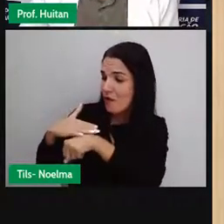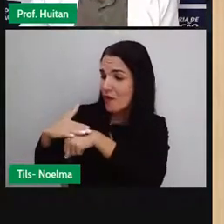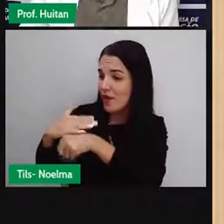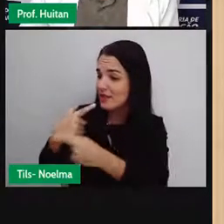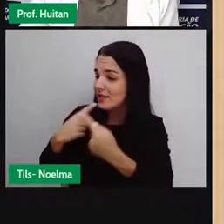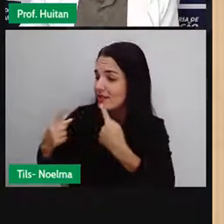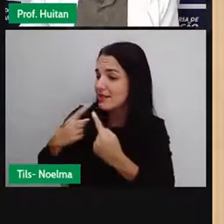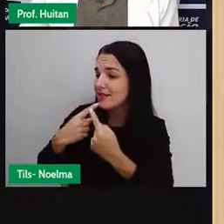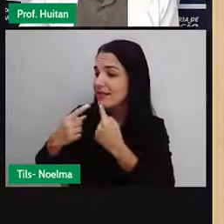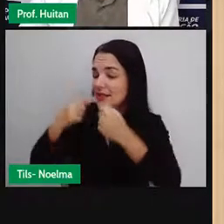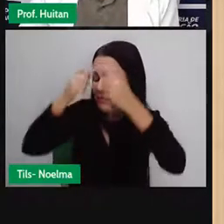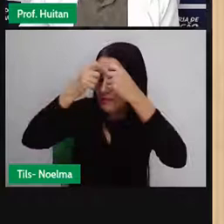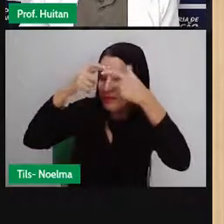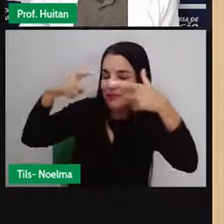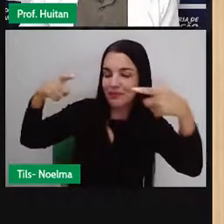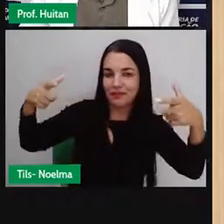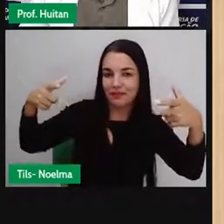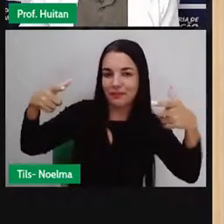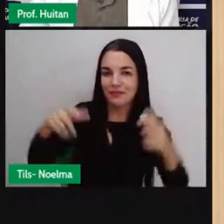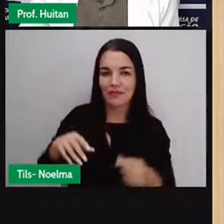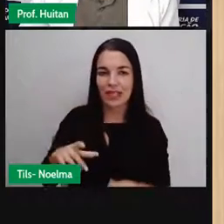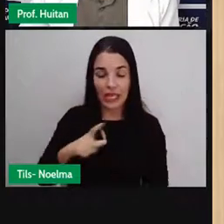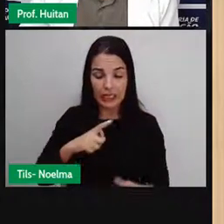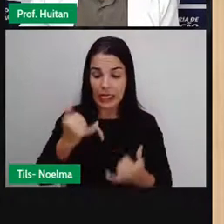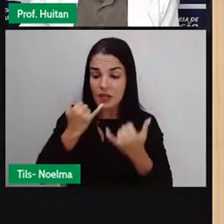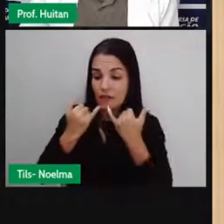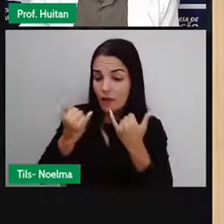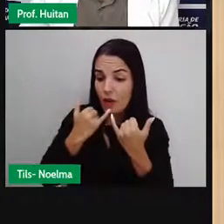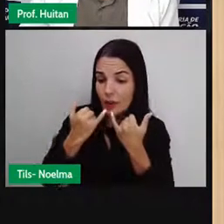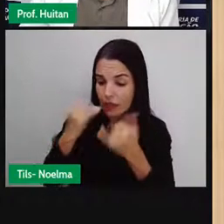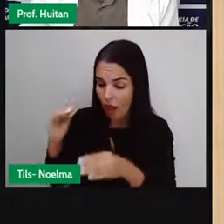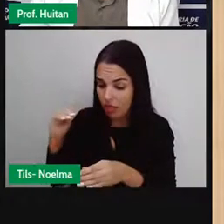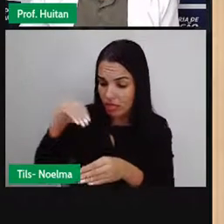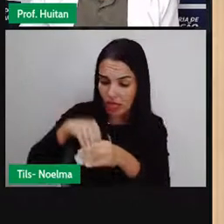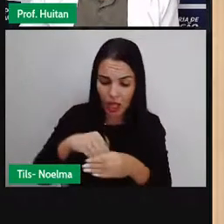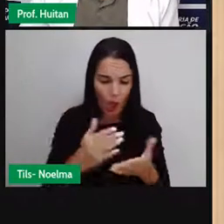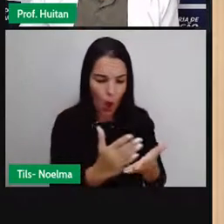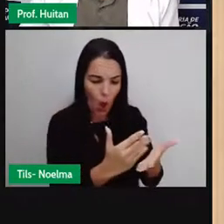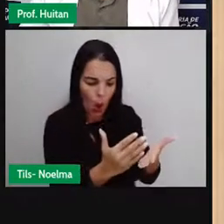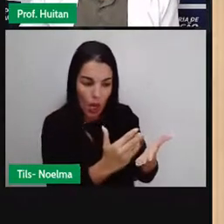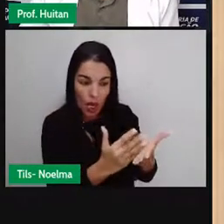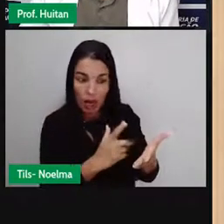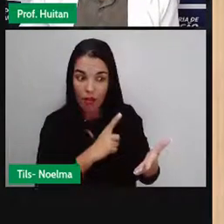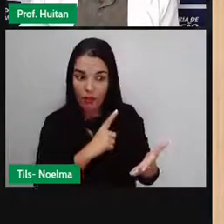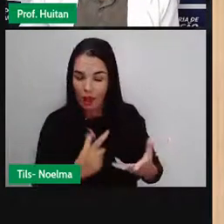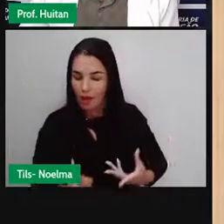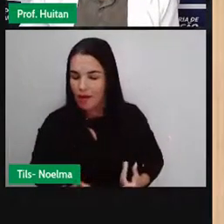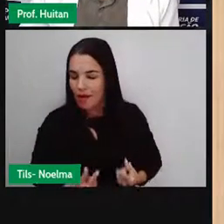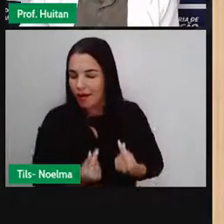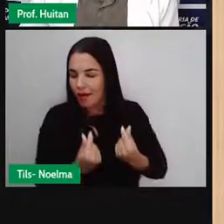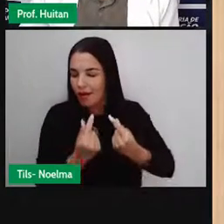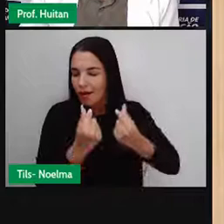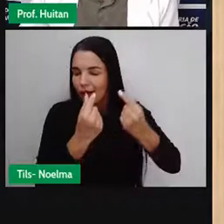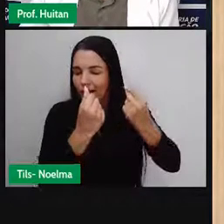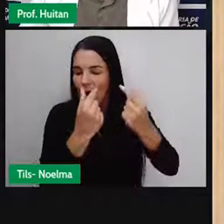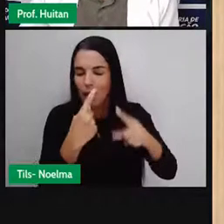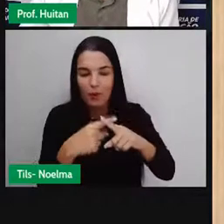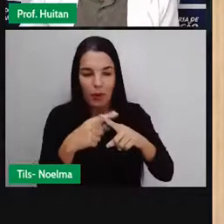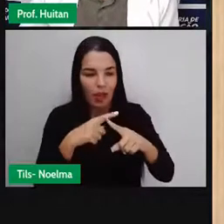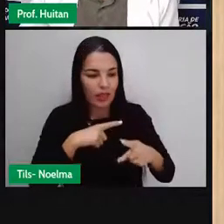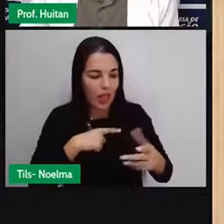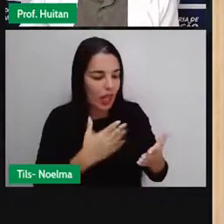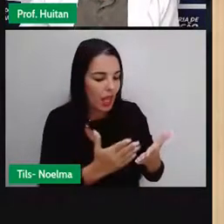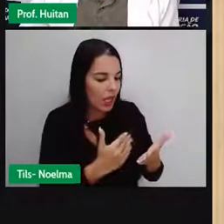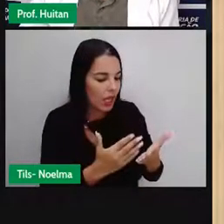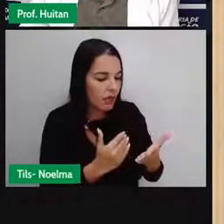estimulam a mente. A informação presente em um livro é valiosa. Existem livros sobre todo tipo de